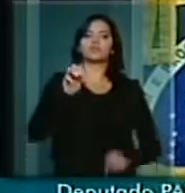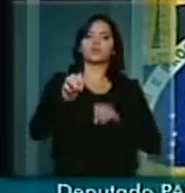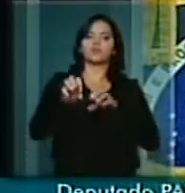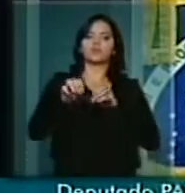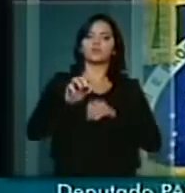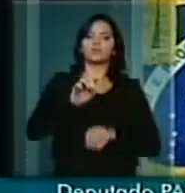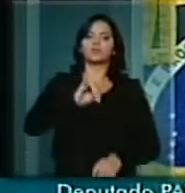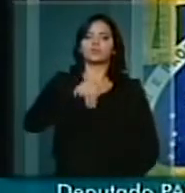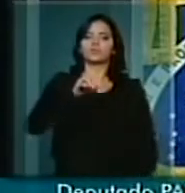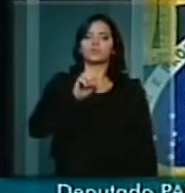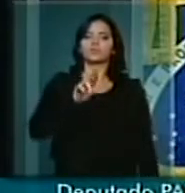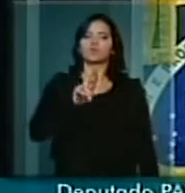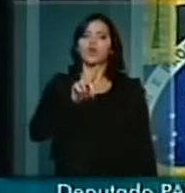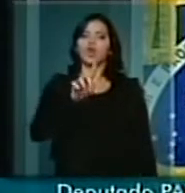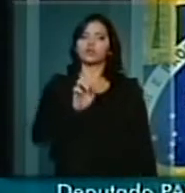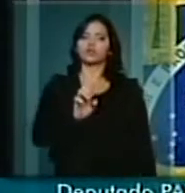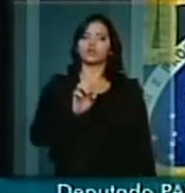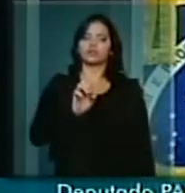Borrauser.